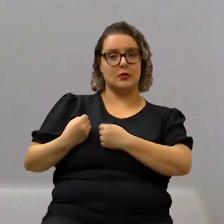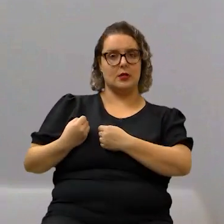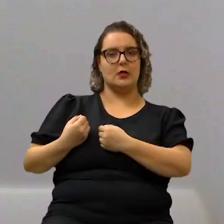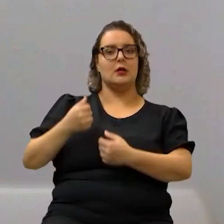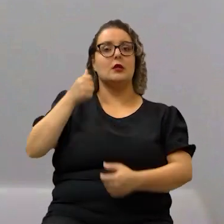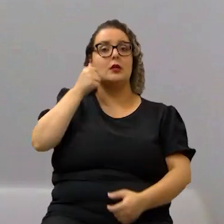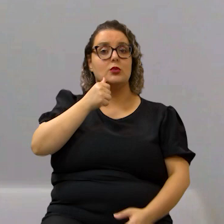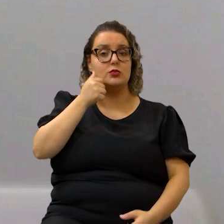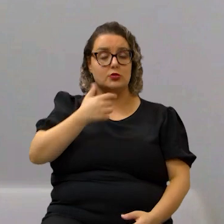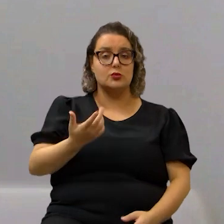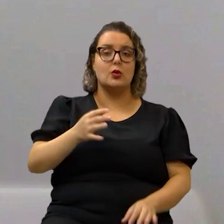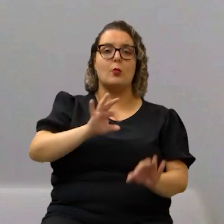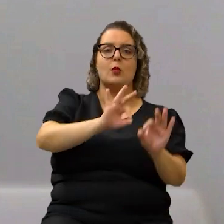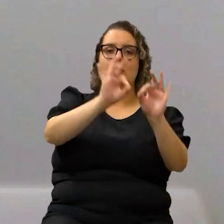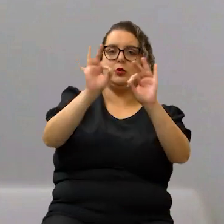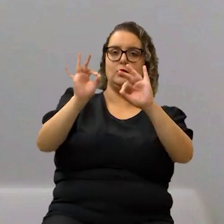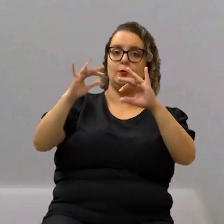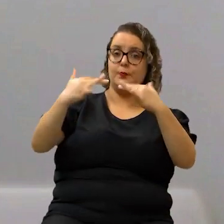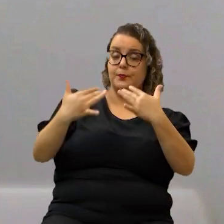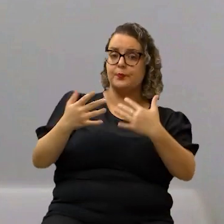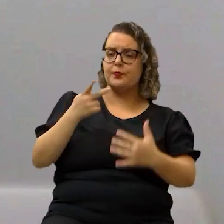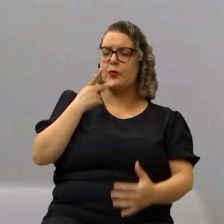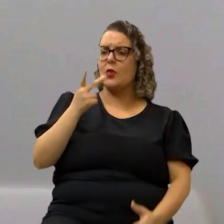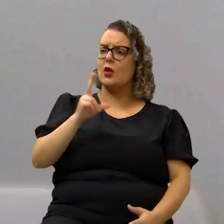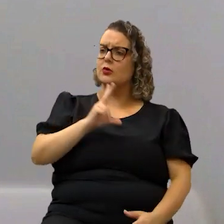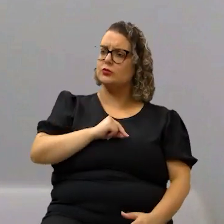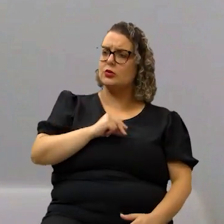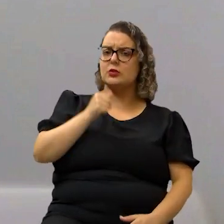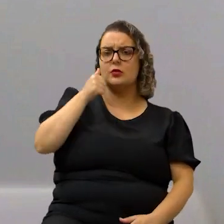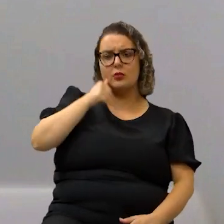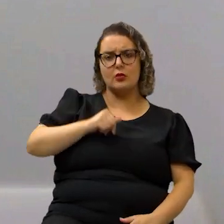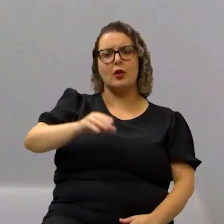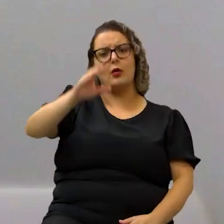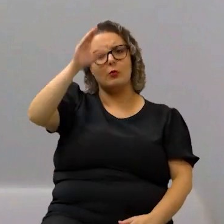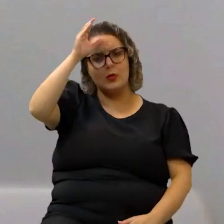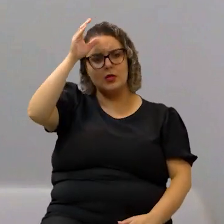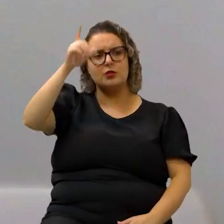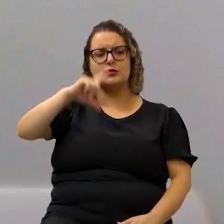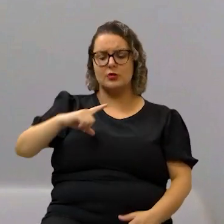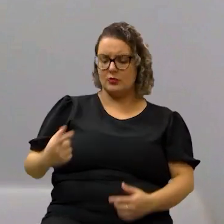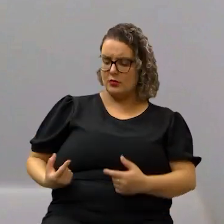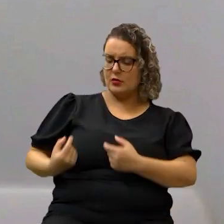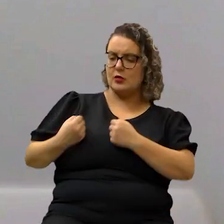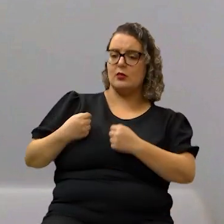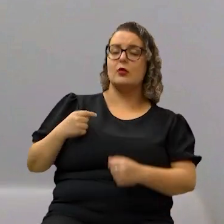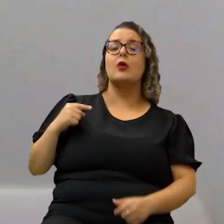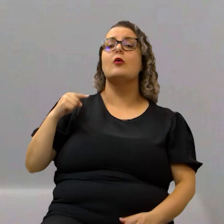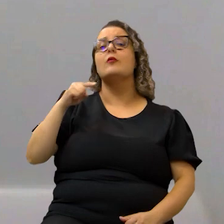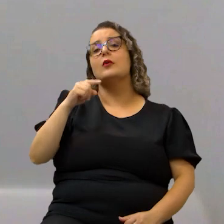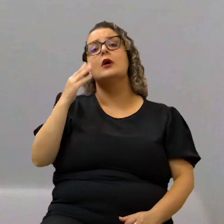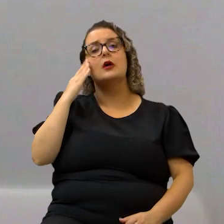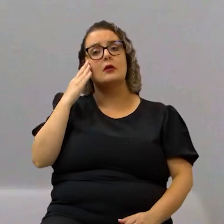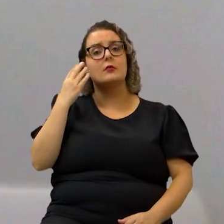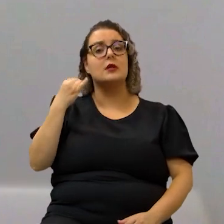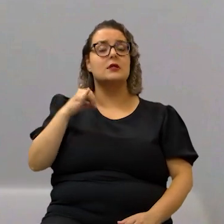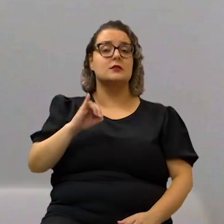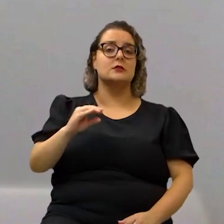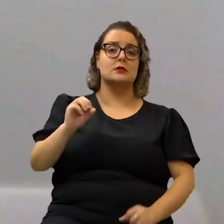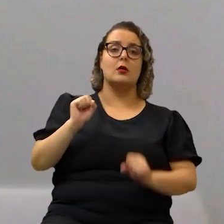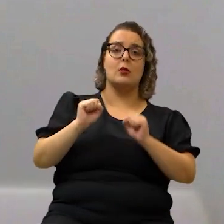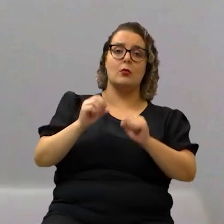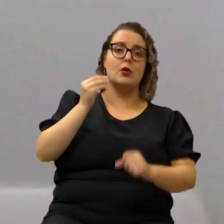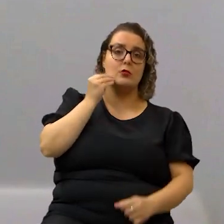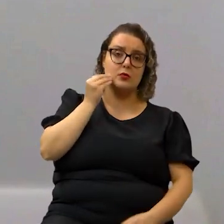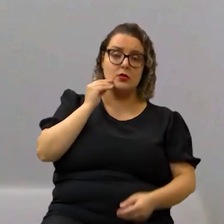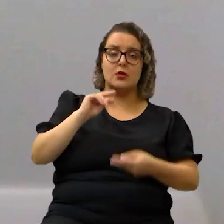mama. Então, aquela mulher que está nos assistindo e fala: Nossa, eu tenho uma tia que teve câncer de mama, vou lá saber se eu posso fazer o